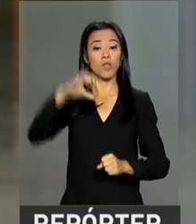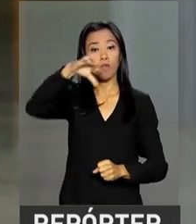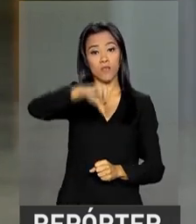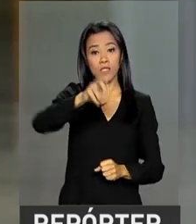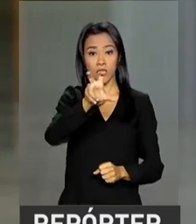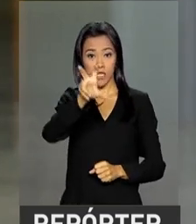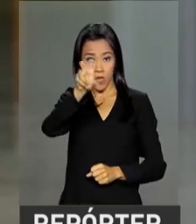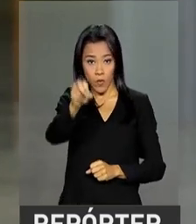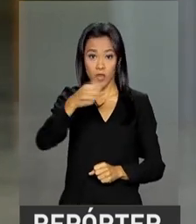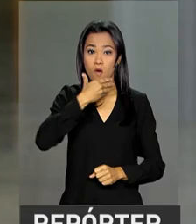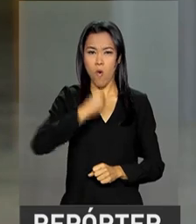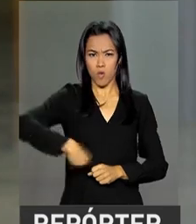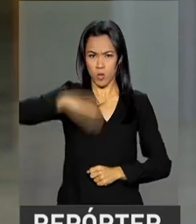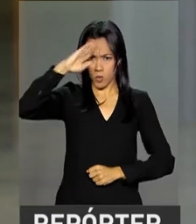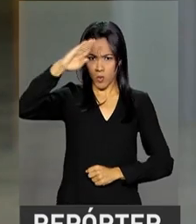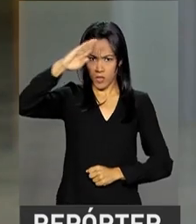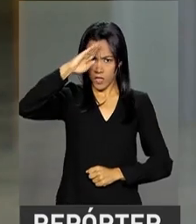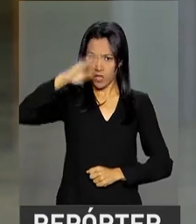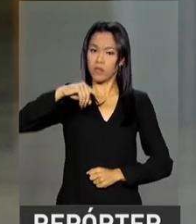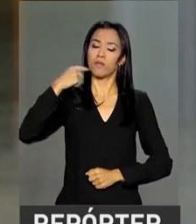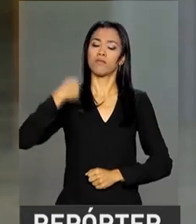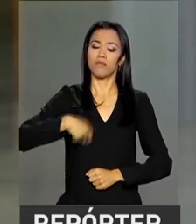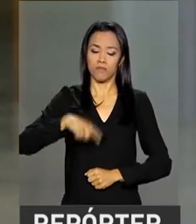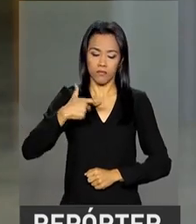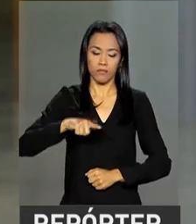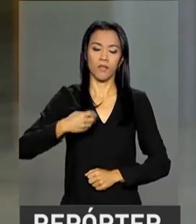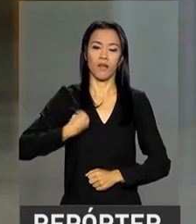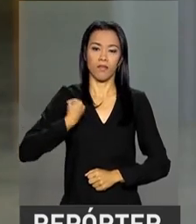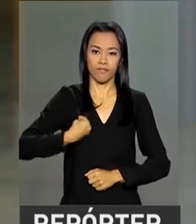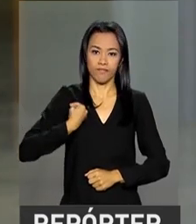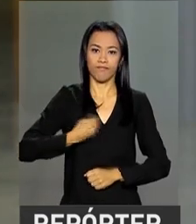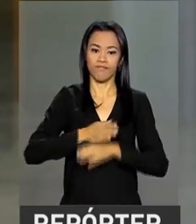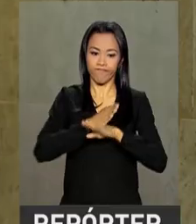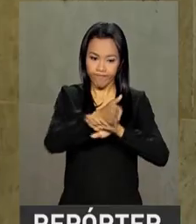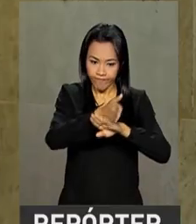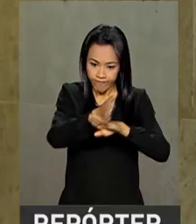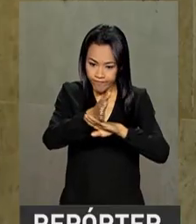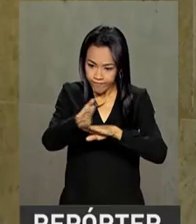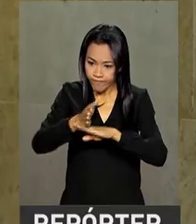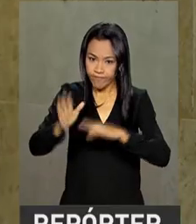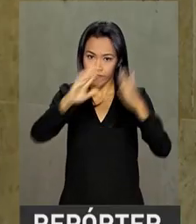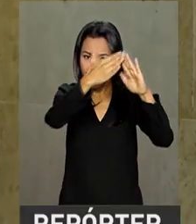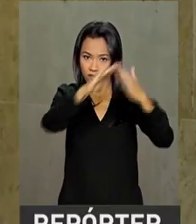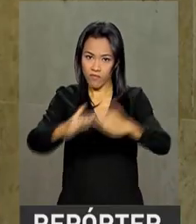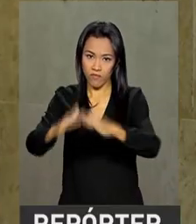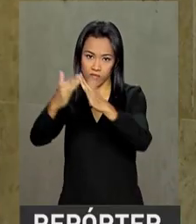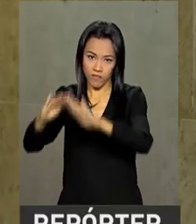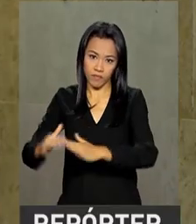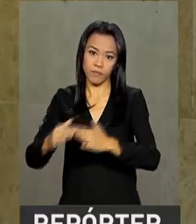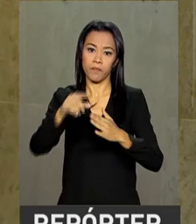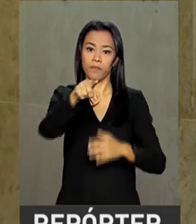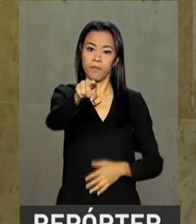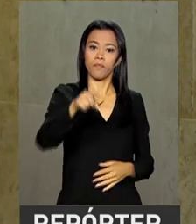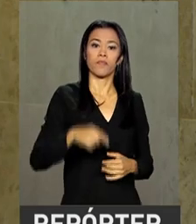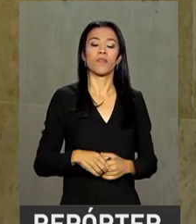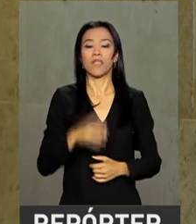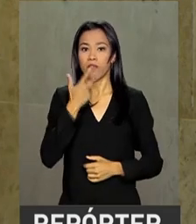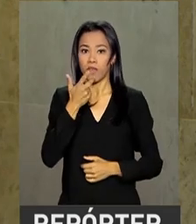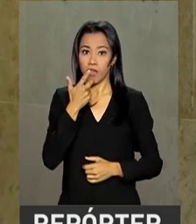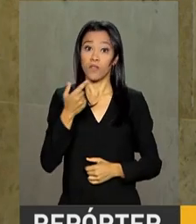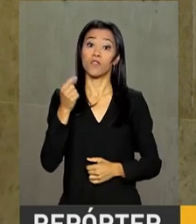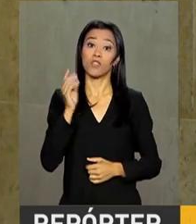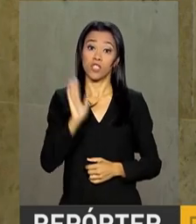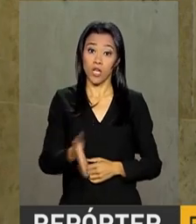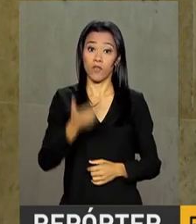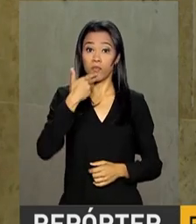homens do exército estão fazendo um cerco à comunidade foi autorizado a operação do exército